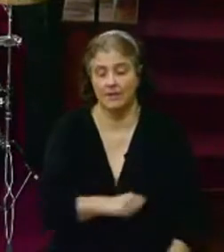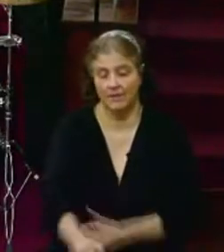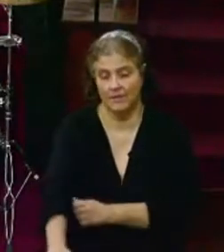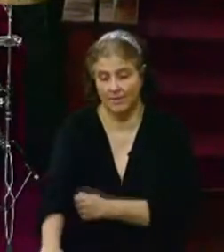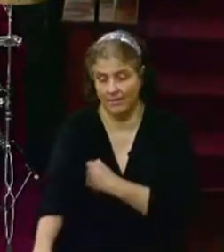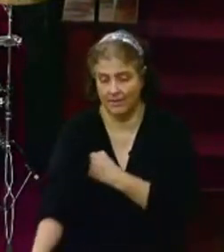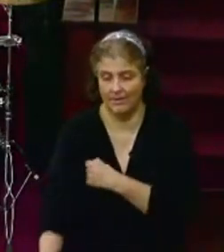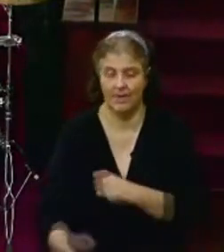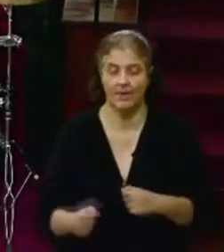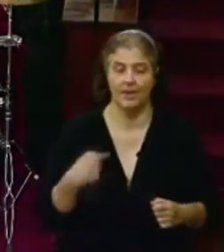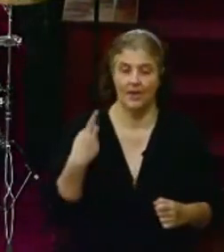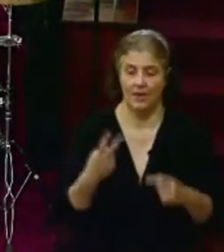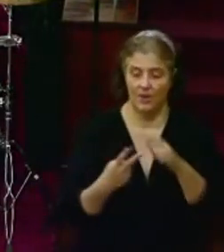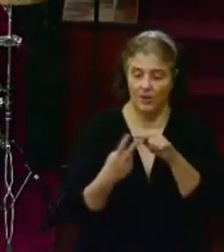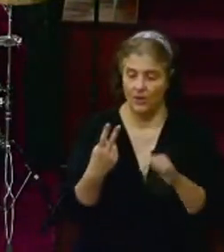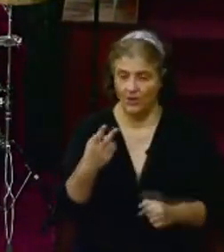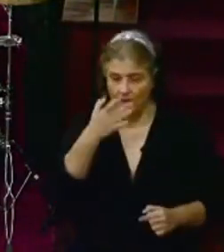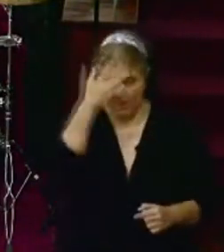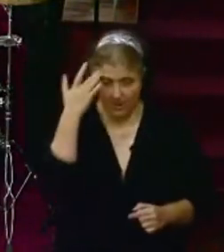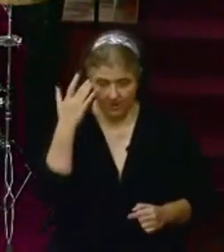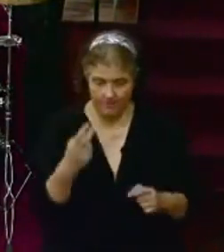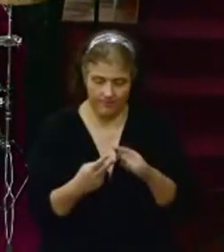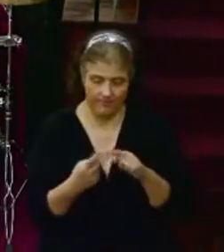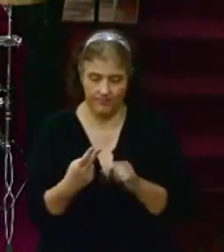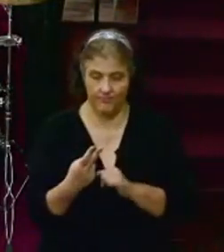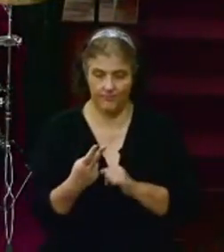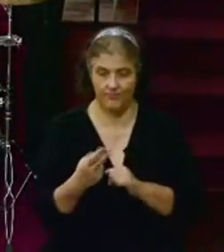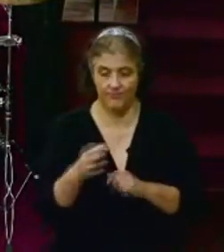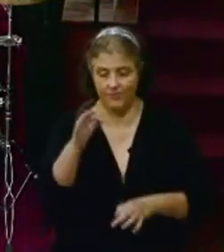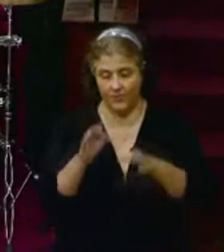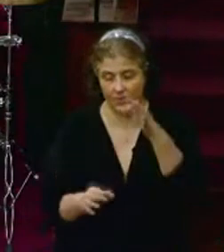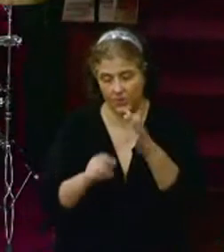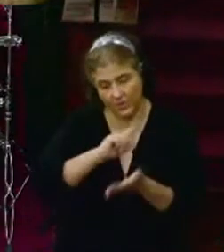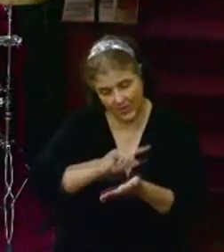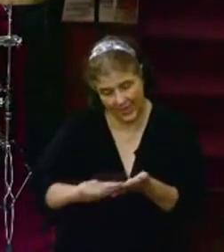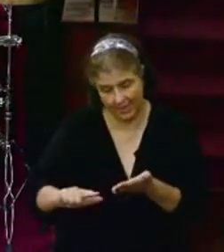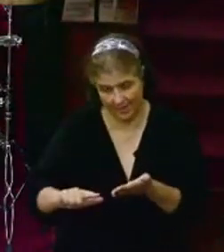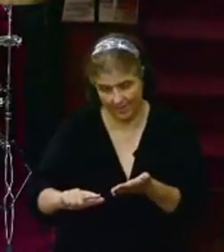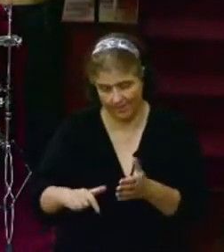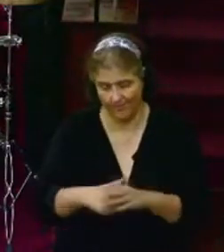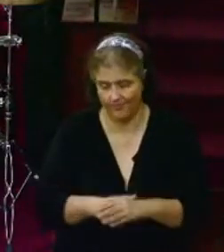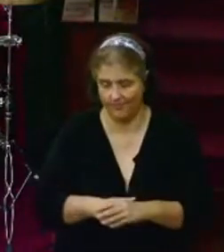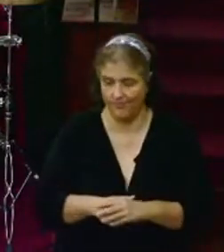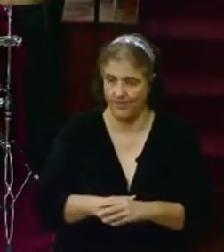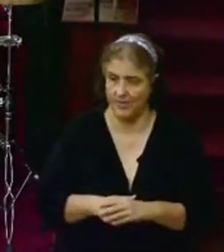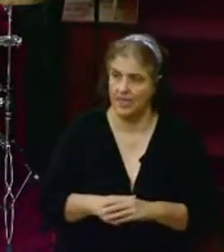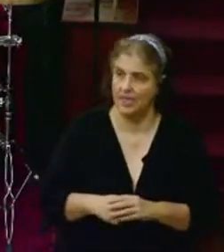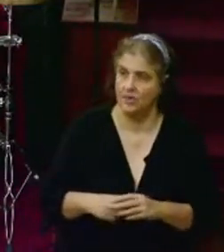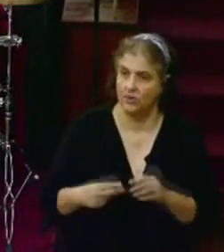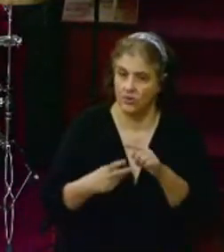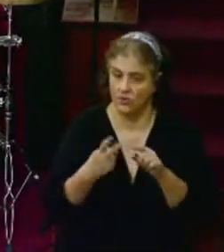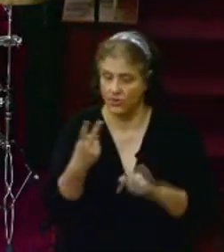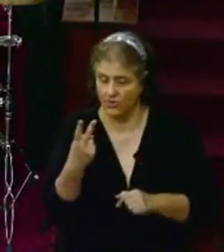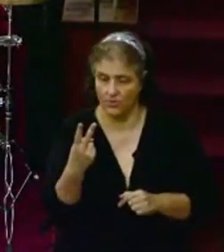opinião deles, justificaria Jesus atender esse pedido. E eles dizem, em todas as letras